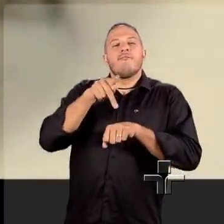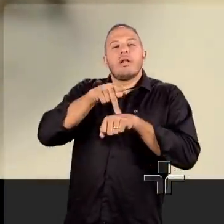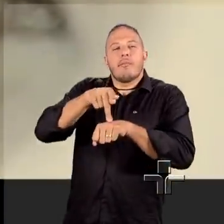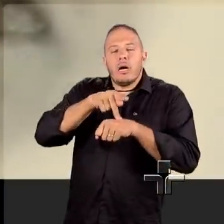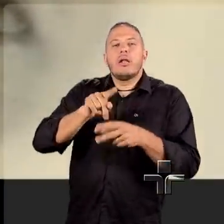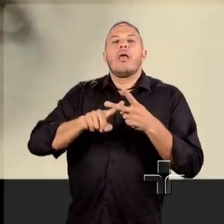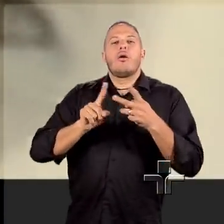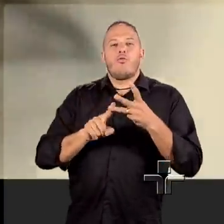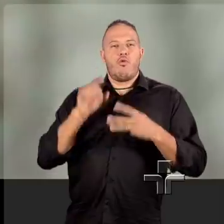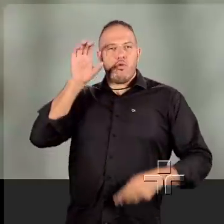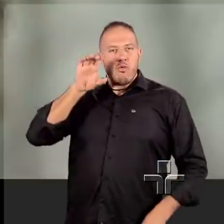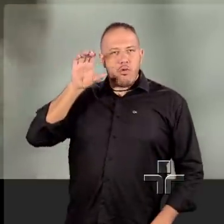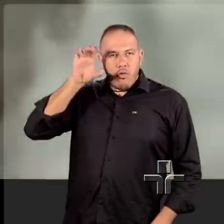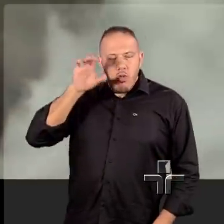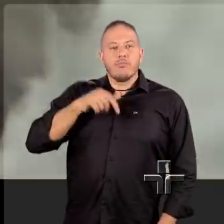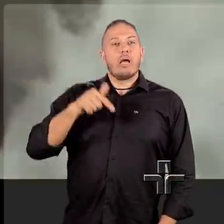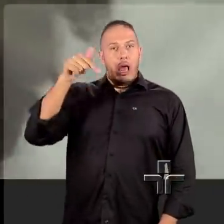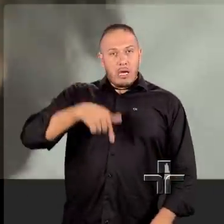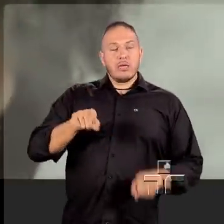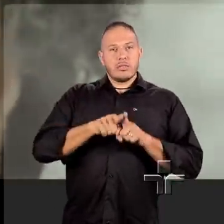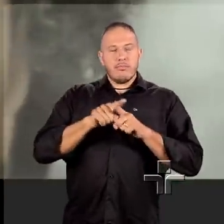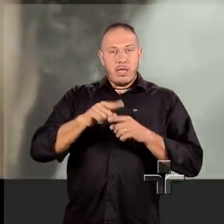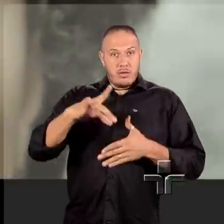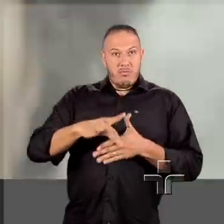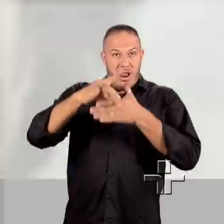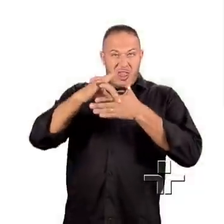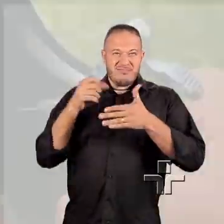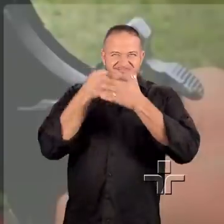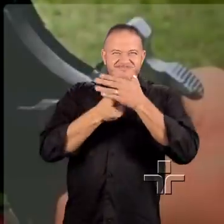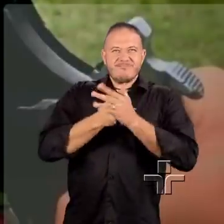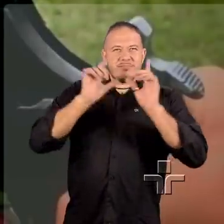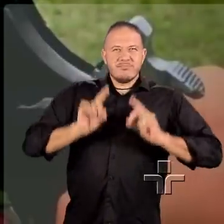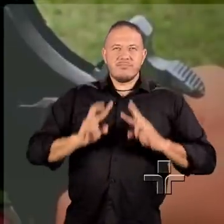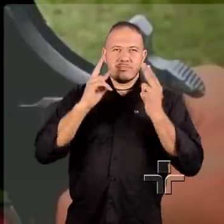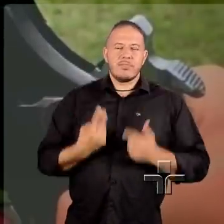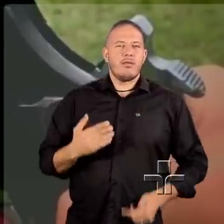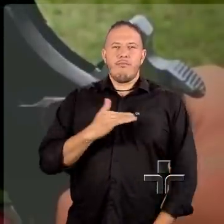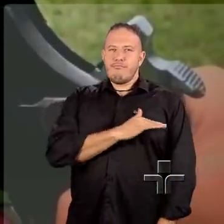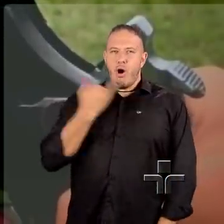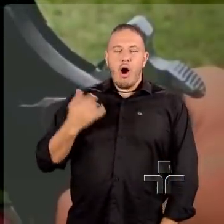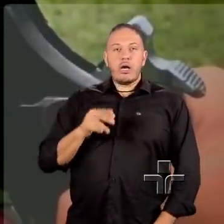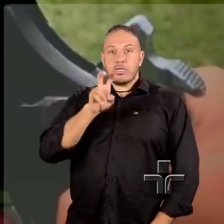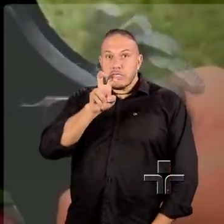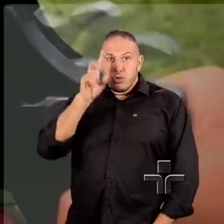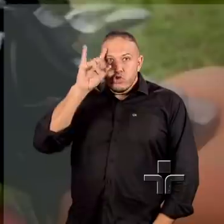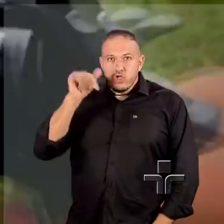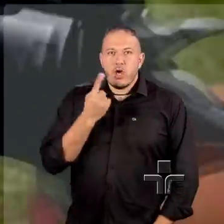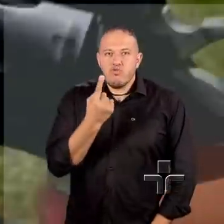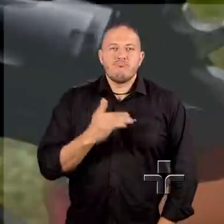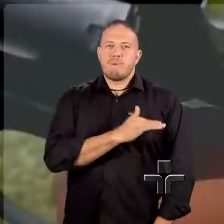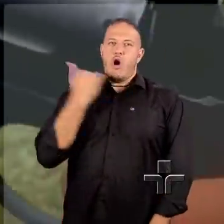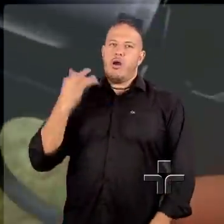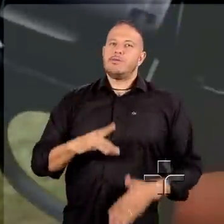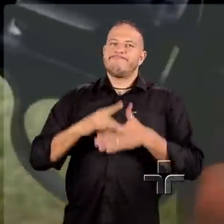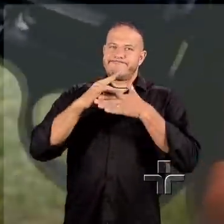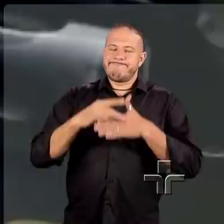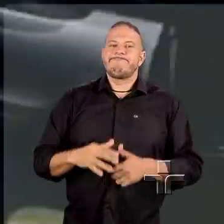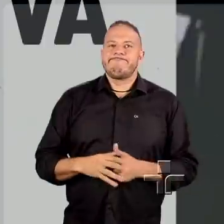Colômbia. Aqui, uma liderança em prol dos direitos humanos é assassinada a cada 5 dias.